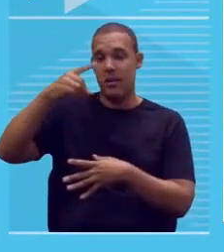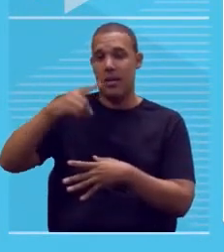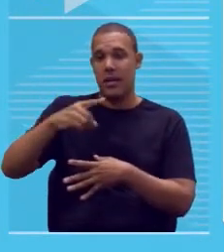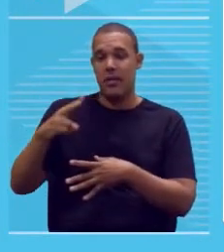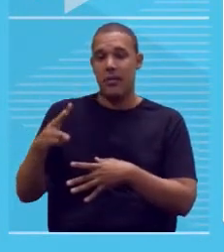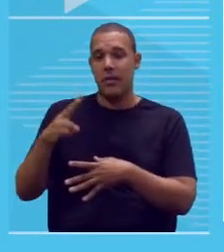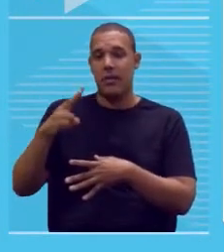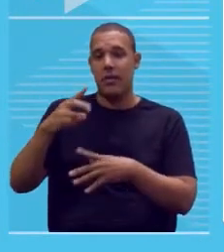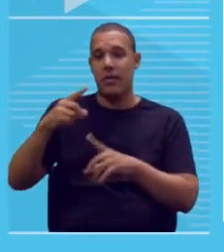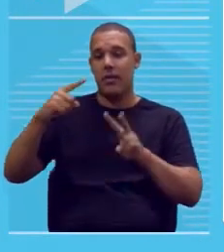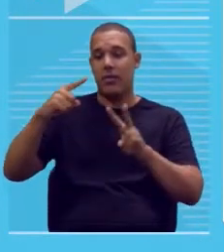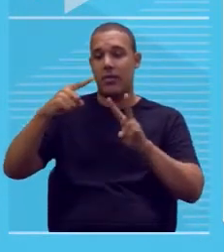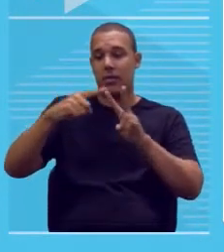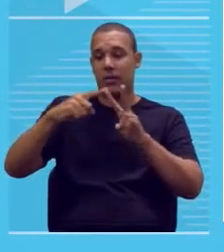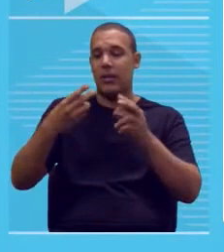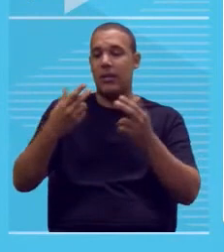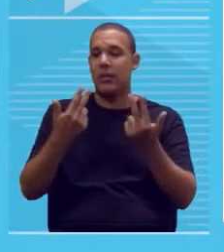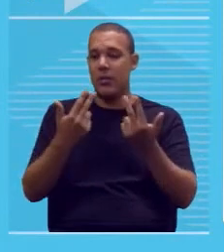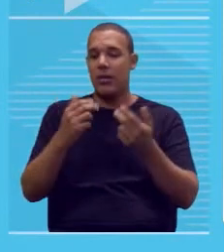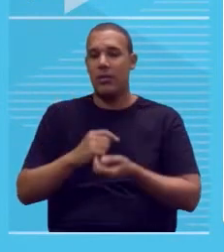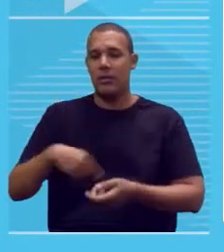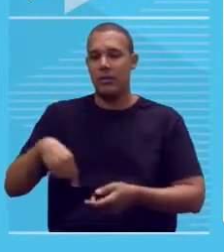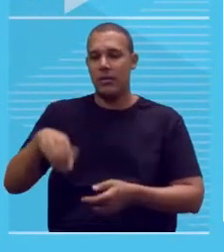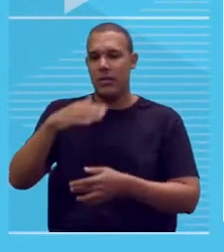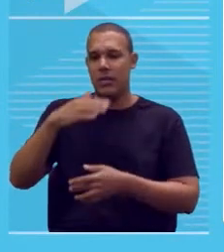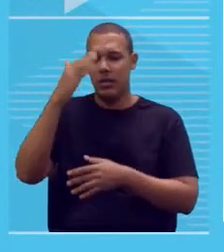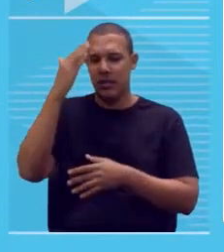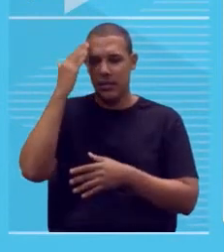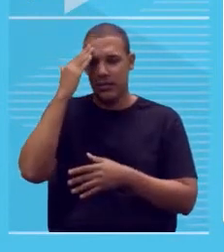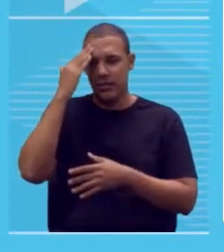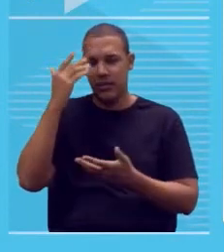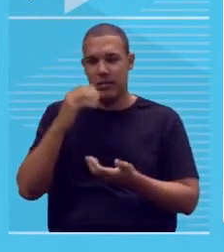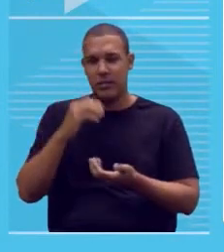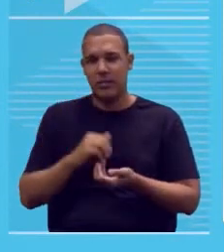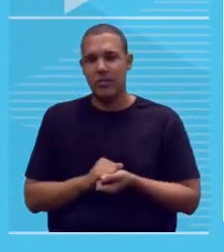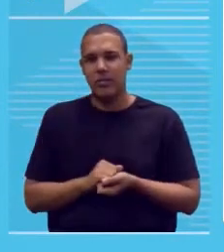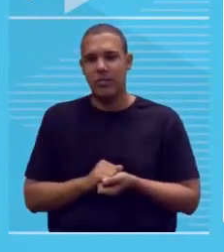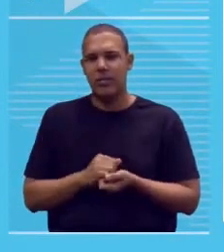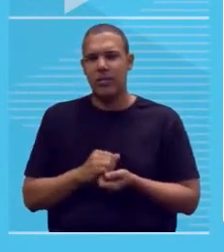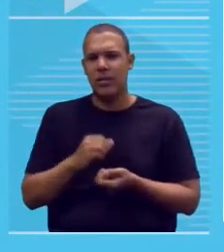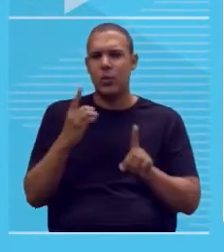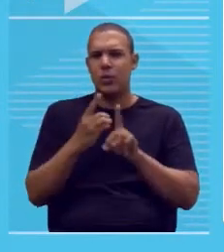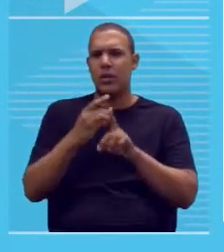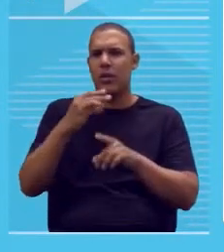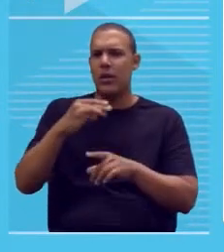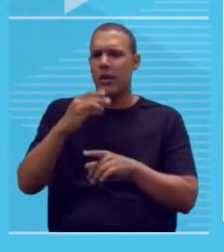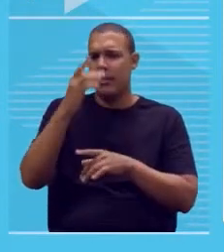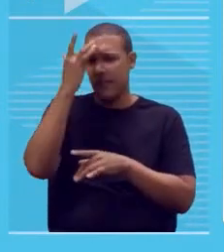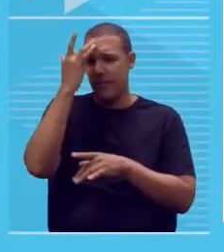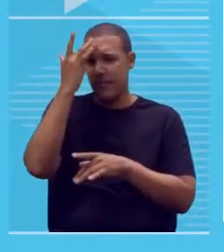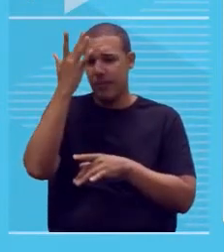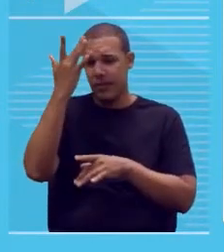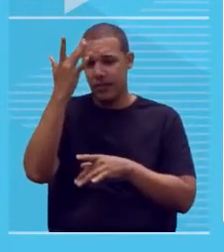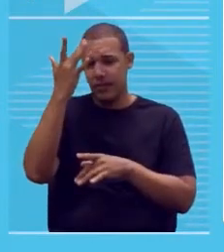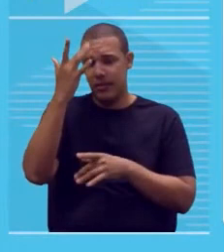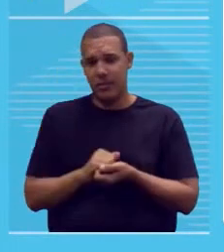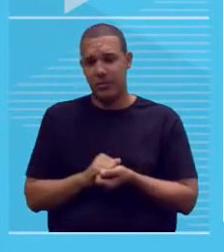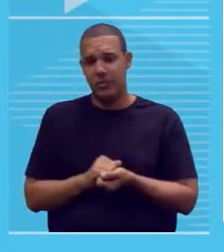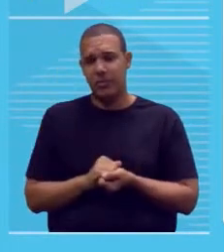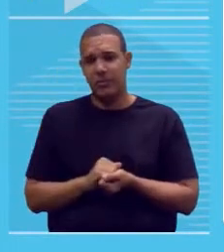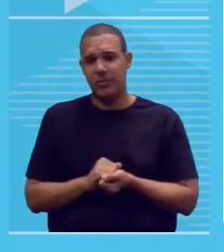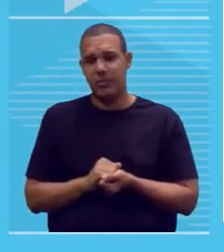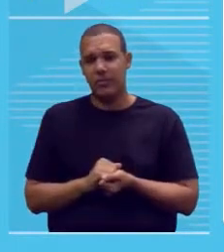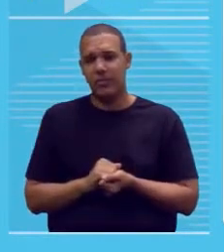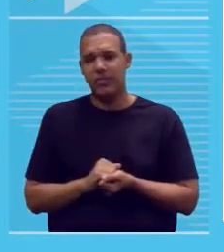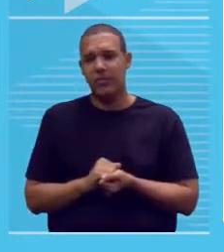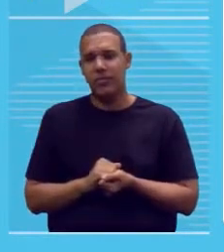vale raiz de 3. Vocês entenderam? Achar coeficiente angular é super fácil. Ele simplesmente pergunta lá para